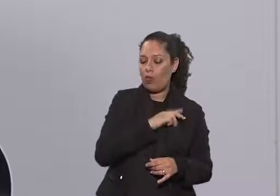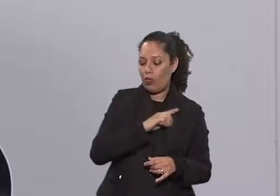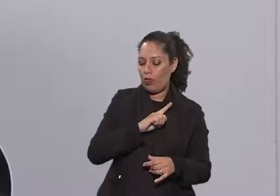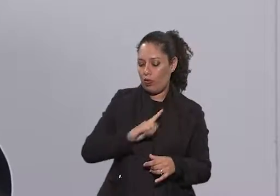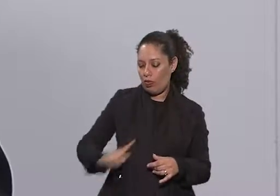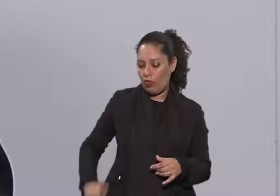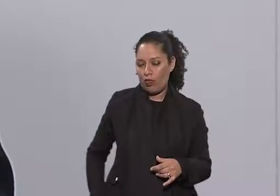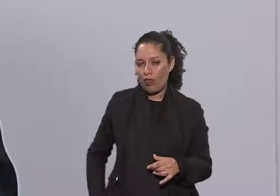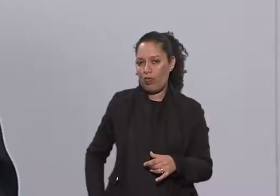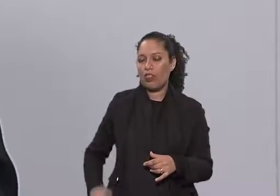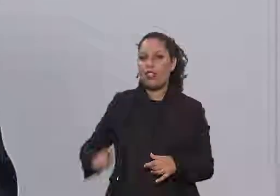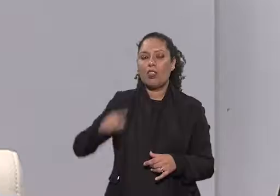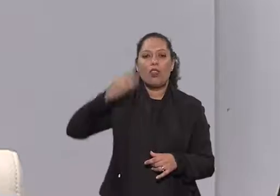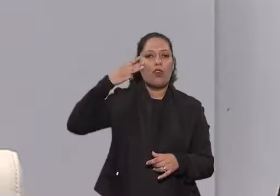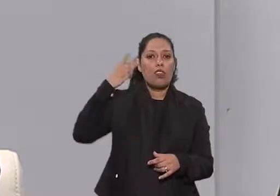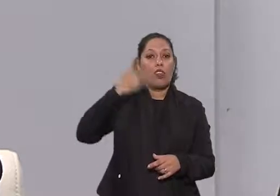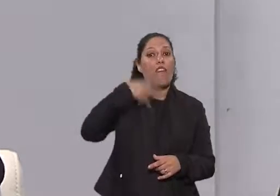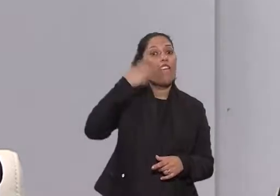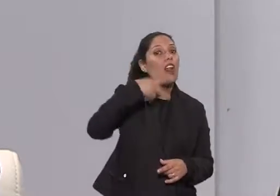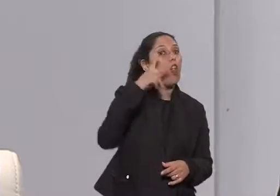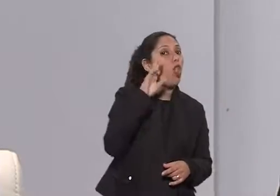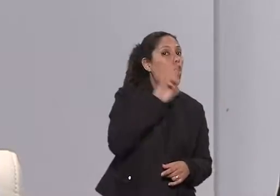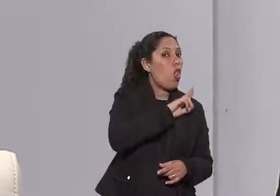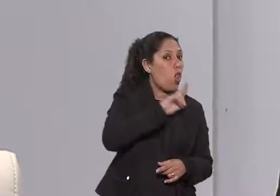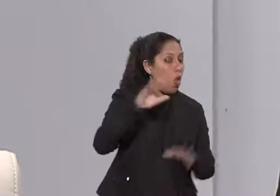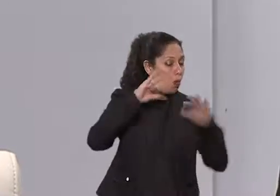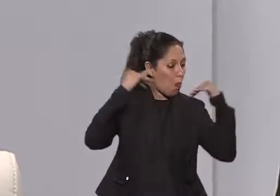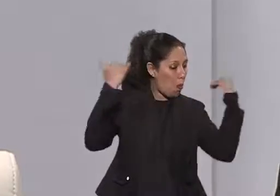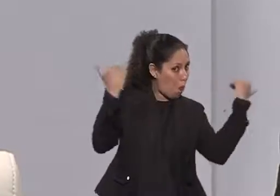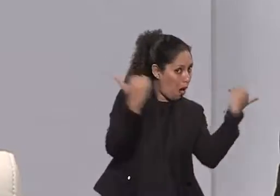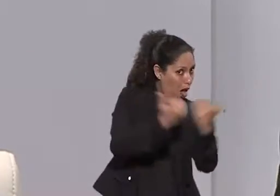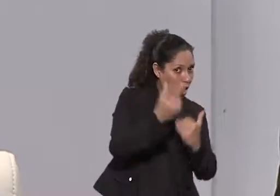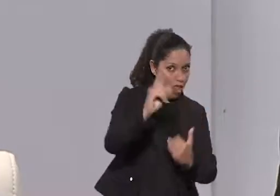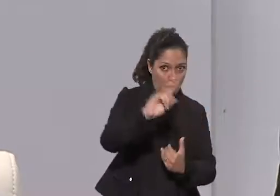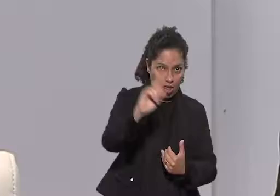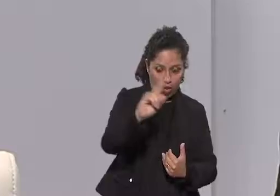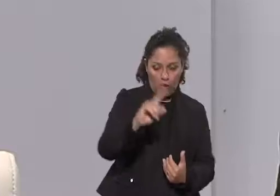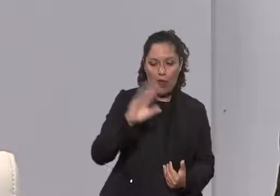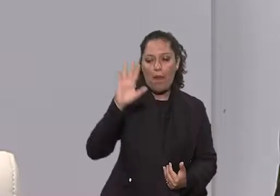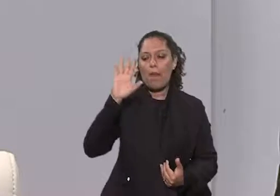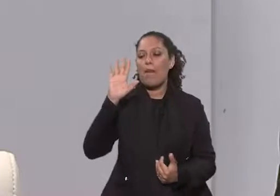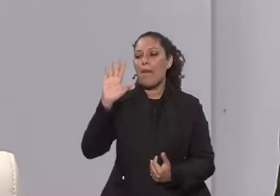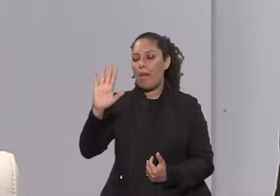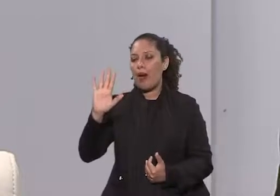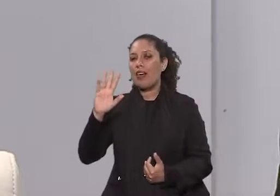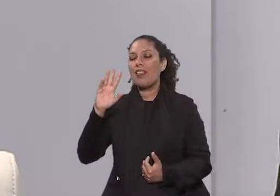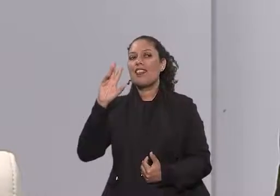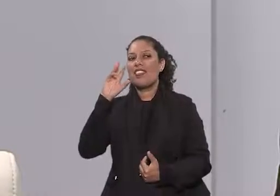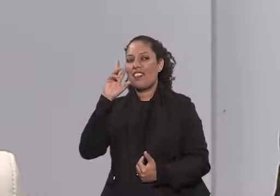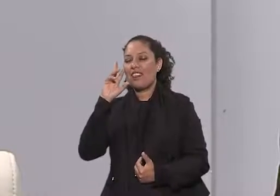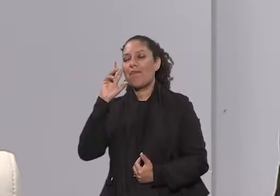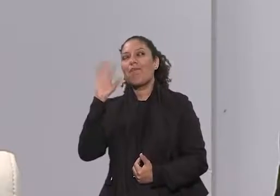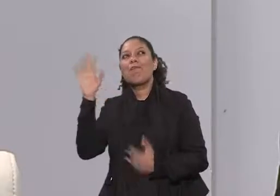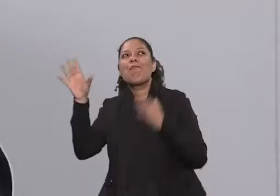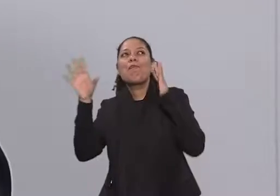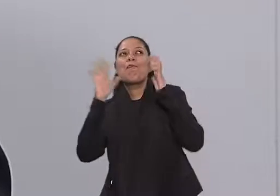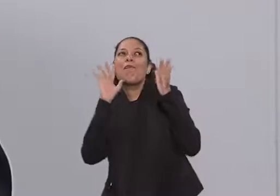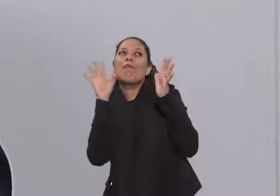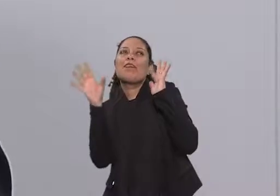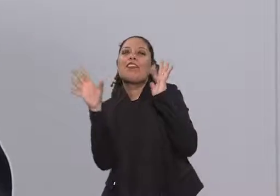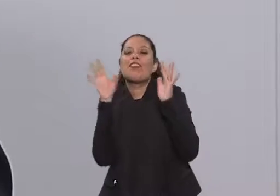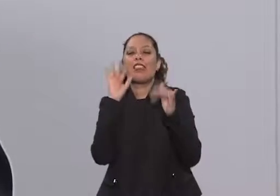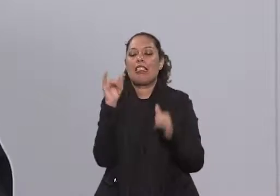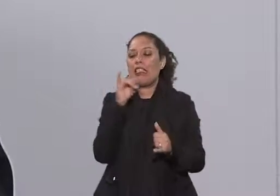posso falar da coleta ea entrei nela 15 no gramado não é jogar e realmente seriam já imaginou